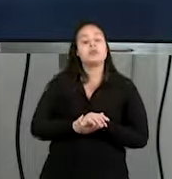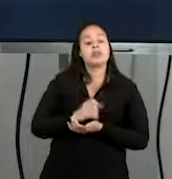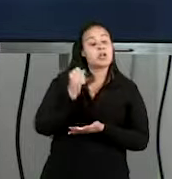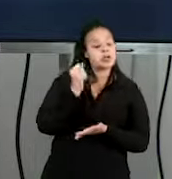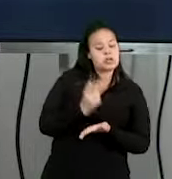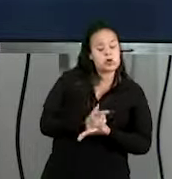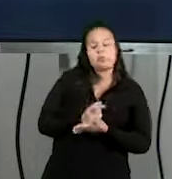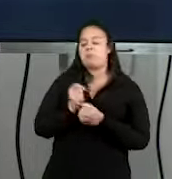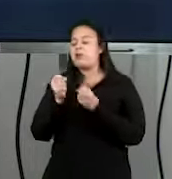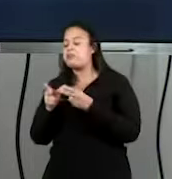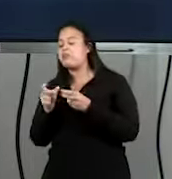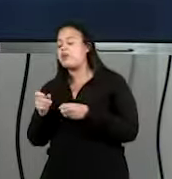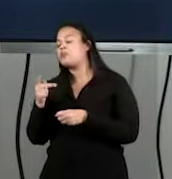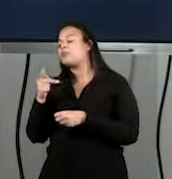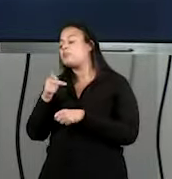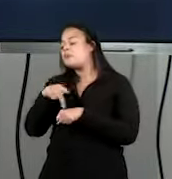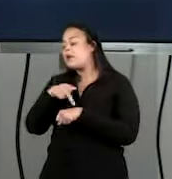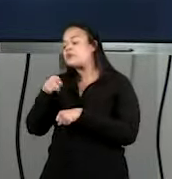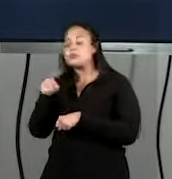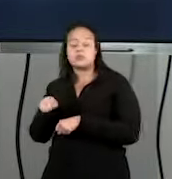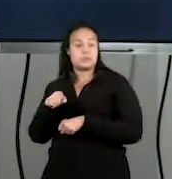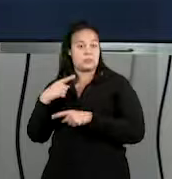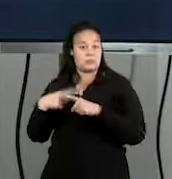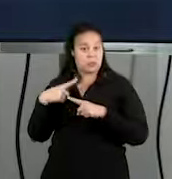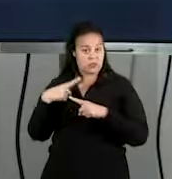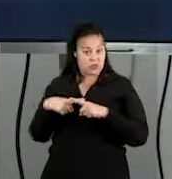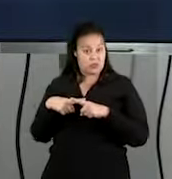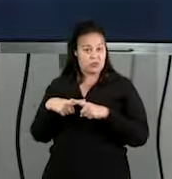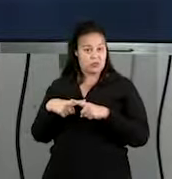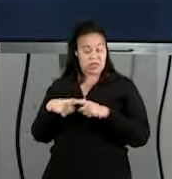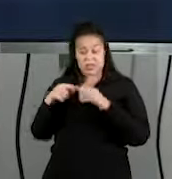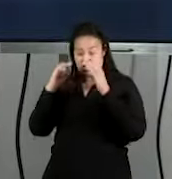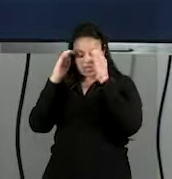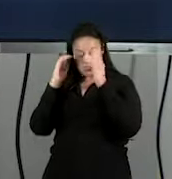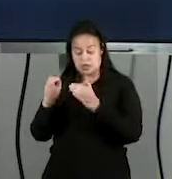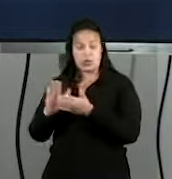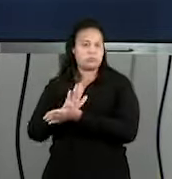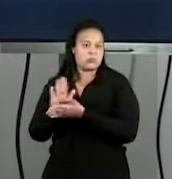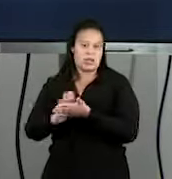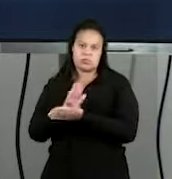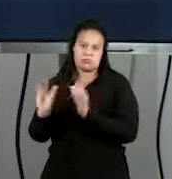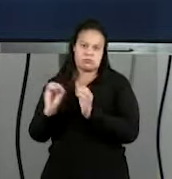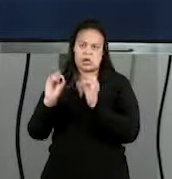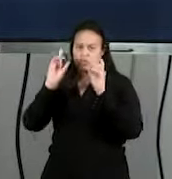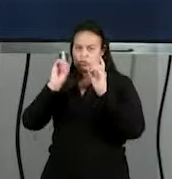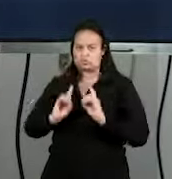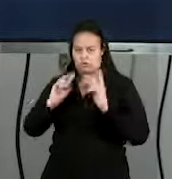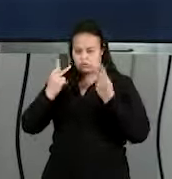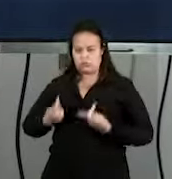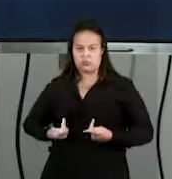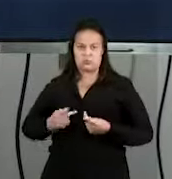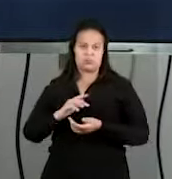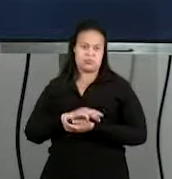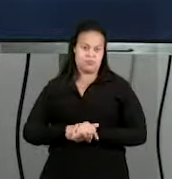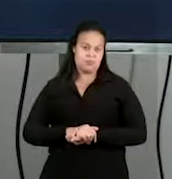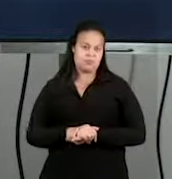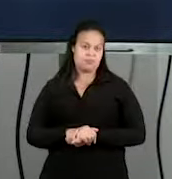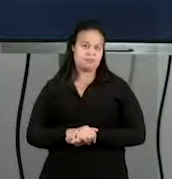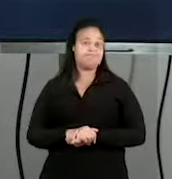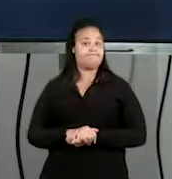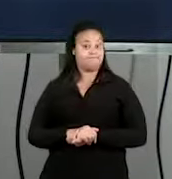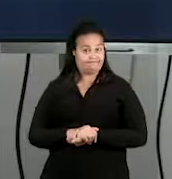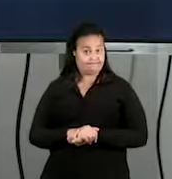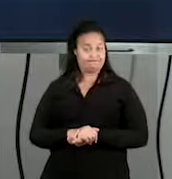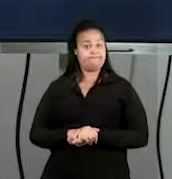ninguém vende para aquele país, porque eles não estão respeitando direitos humanos. Então, são intervenções